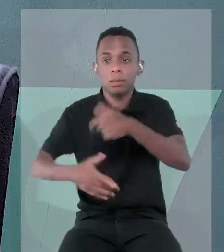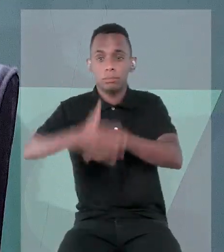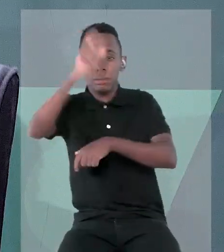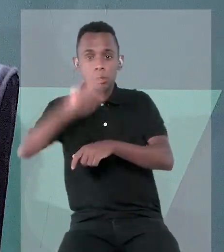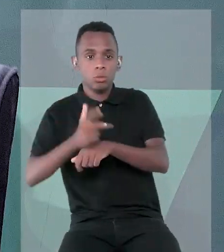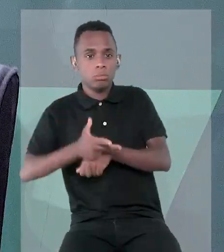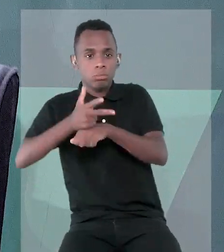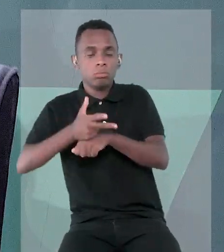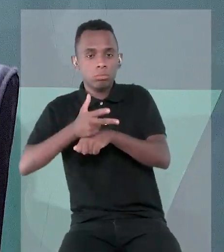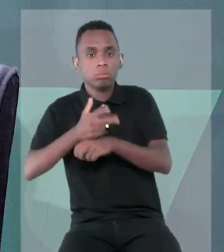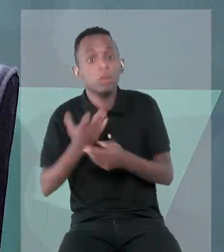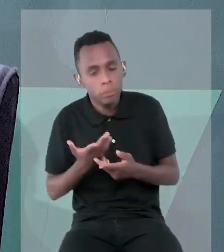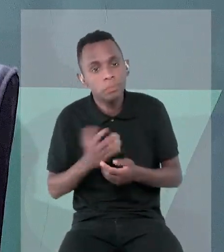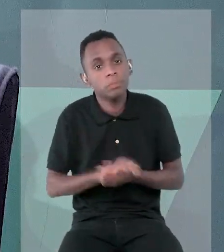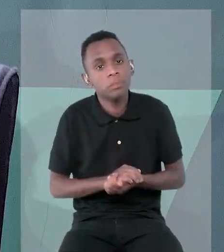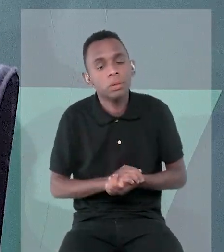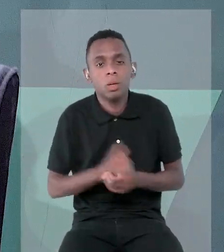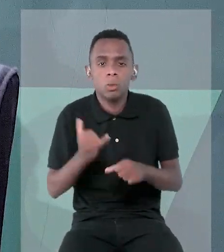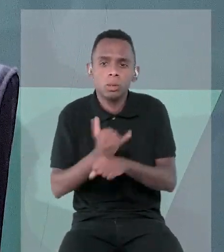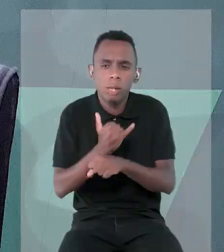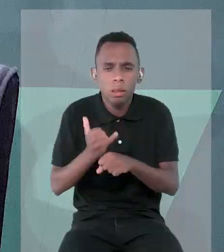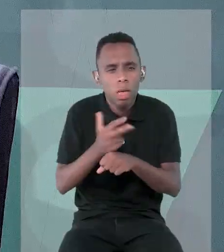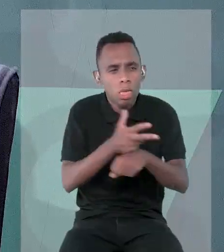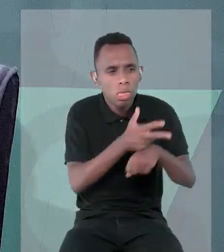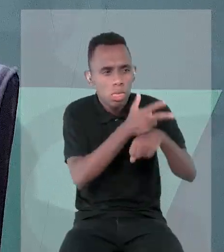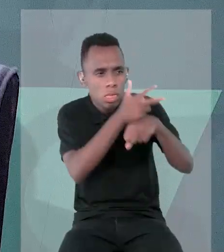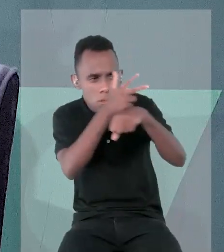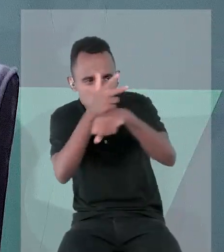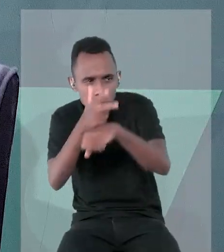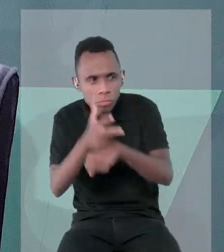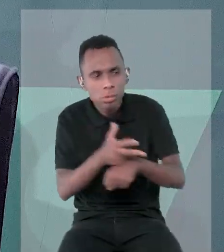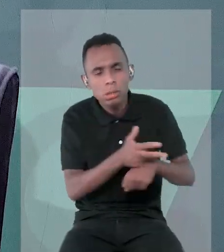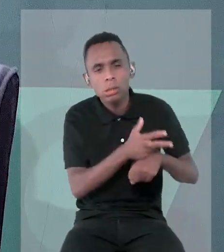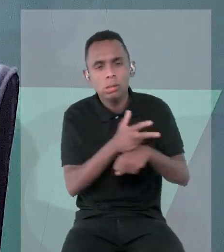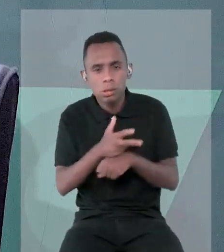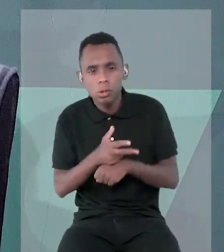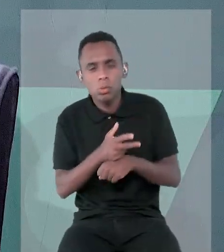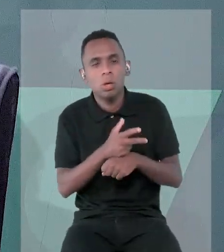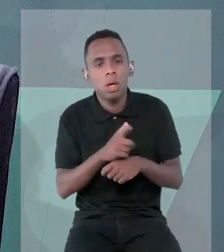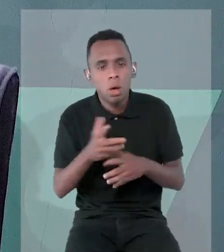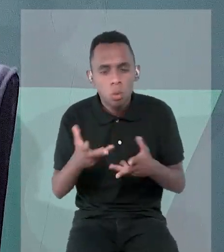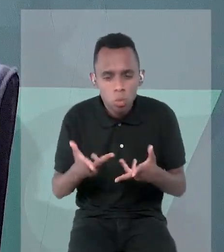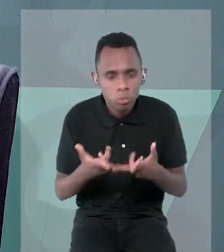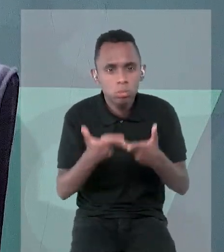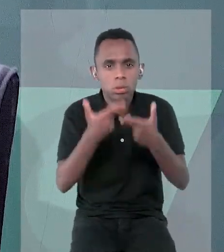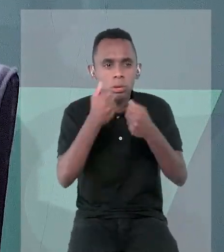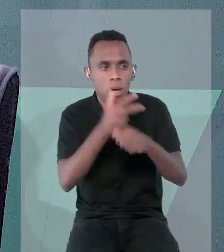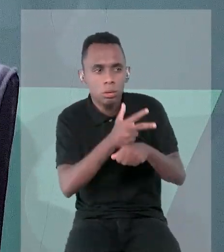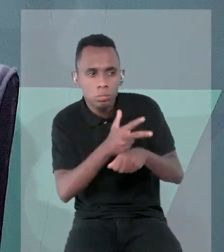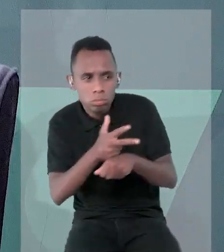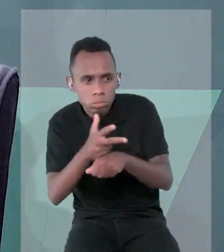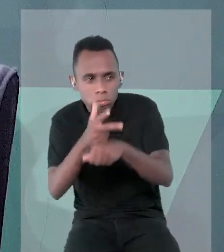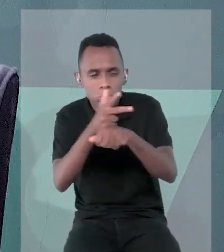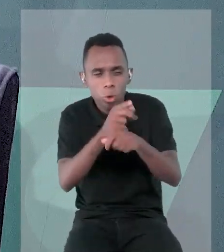que da pessoa que está sendo filmada. A forma, os ângulos que você escolhe, a qualidade do olhar que você coloca